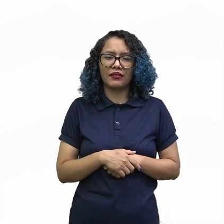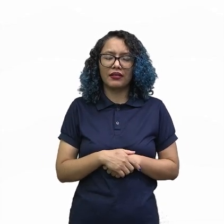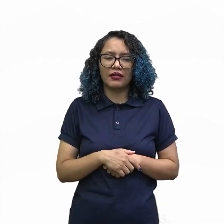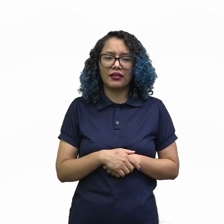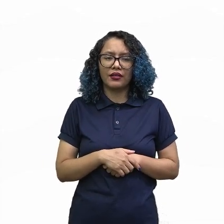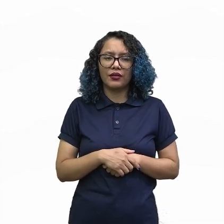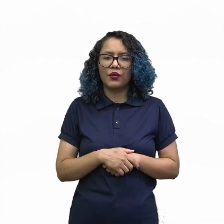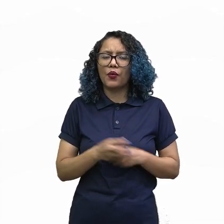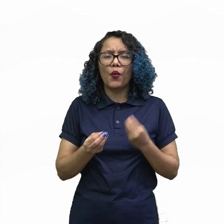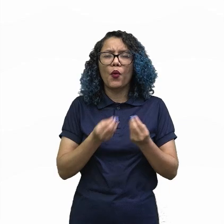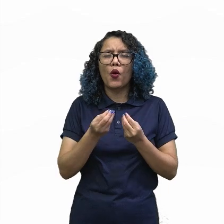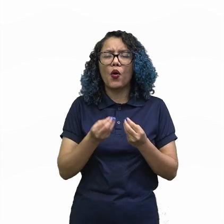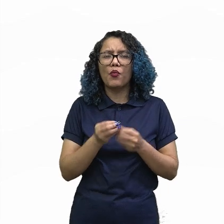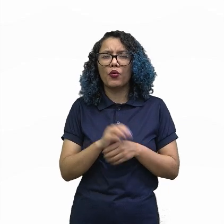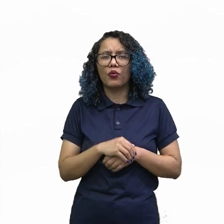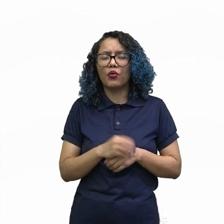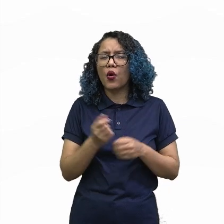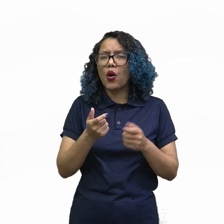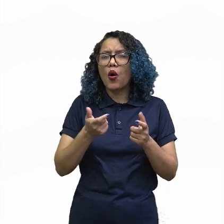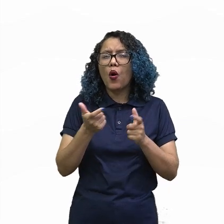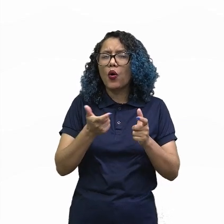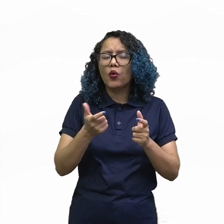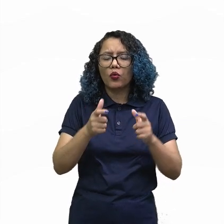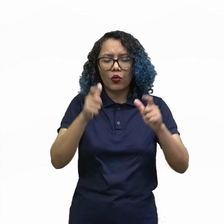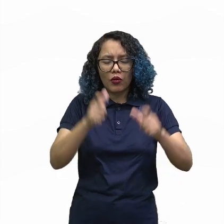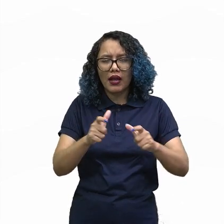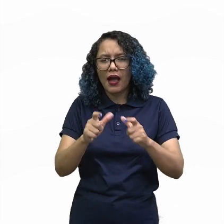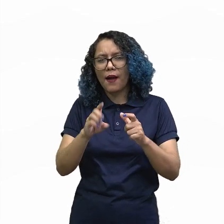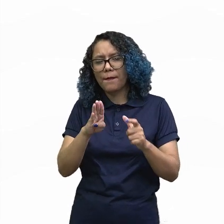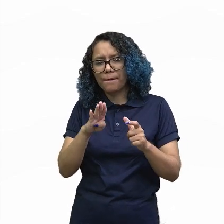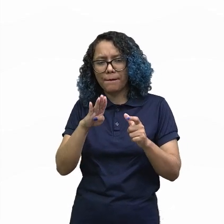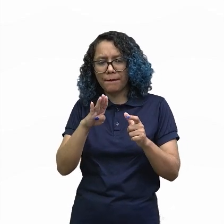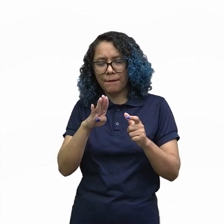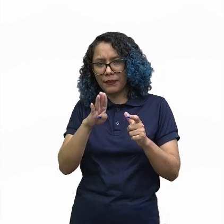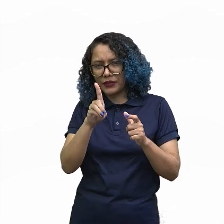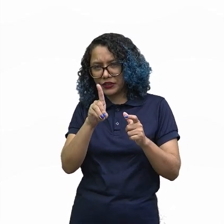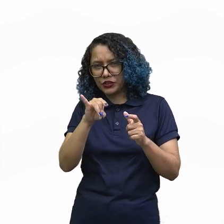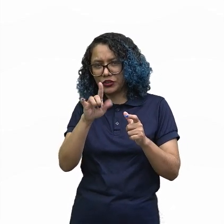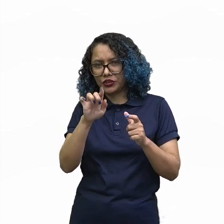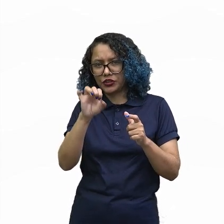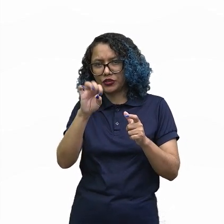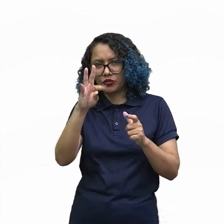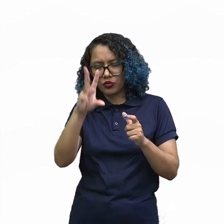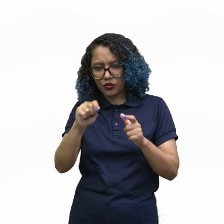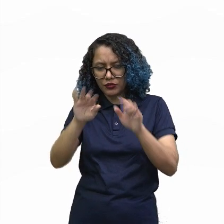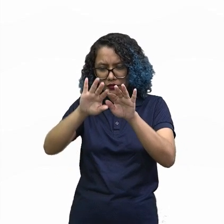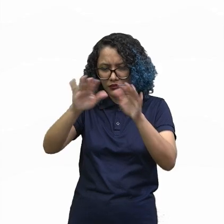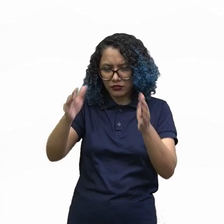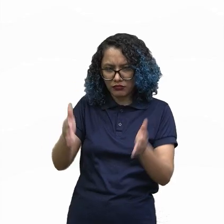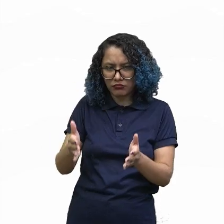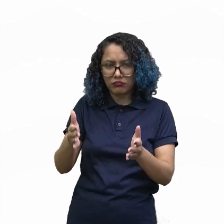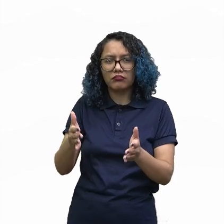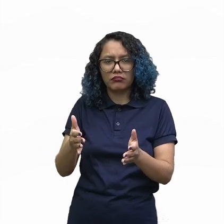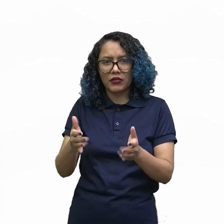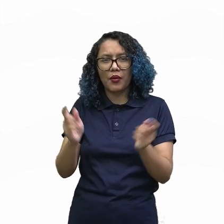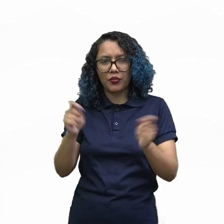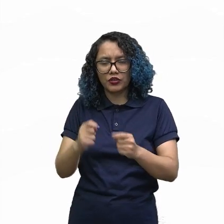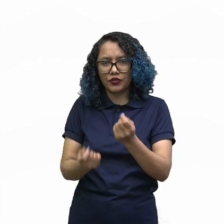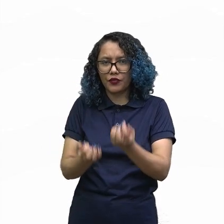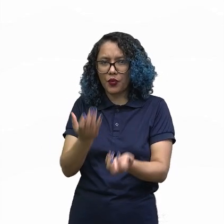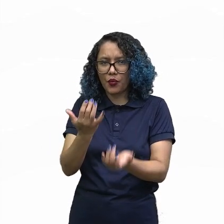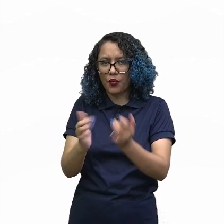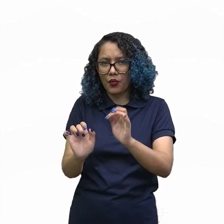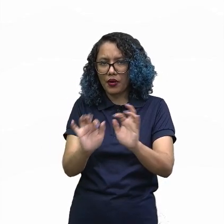em digestores, né, que é o lugar onde a gente obtém esse biogás. Temos